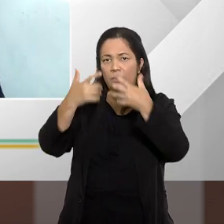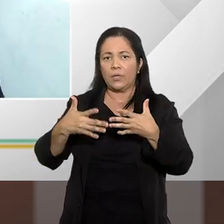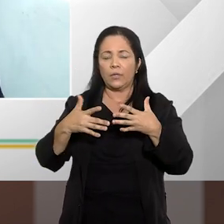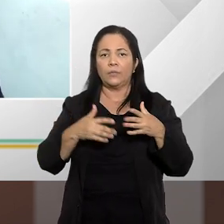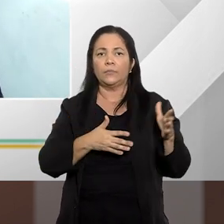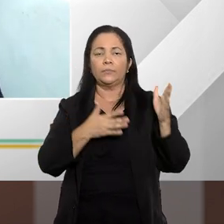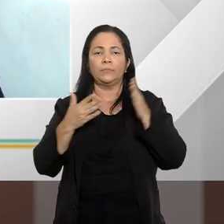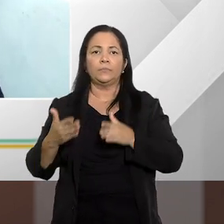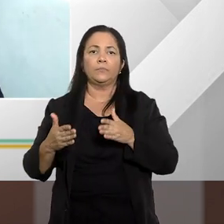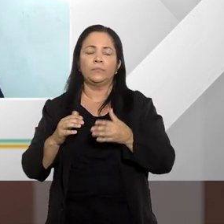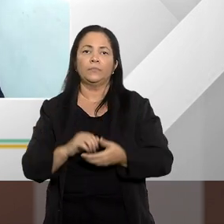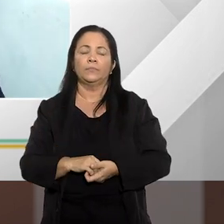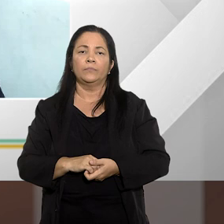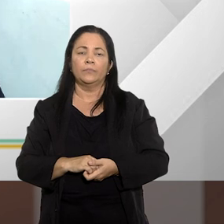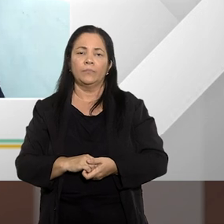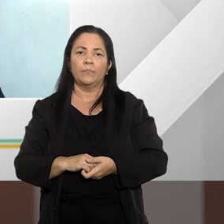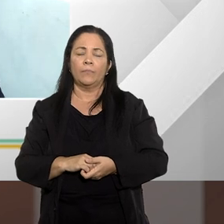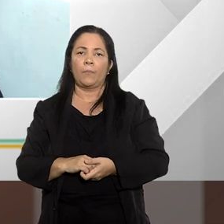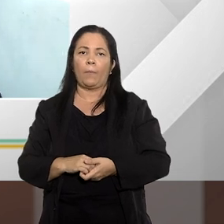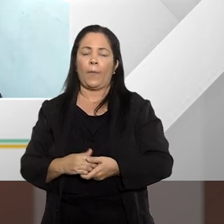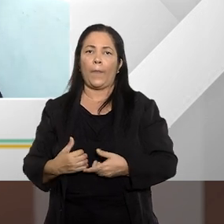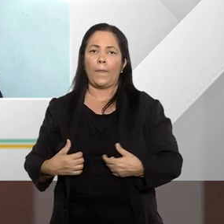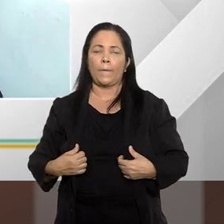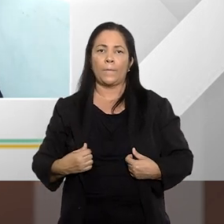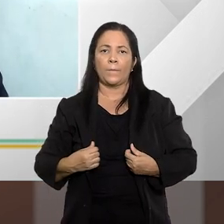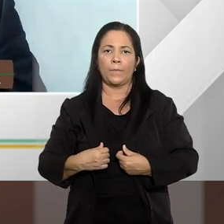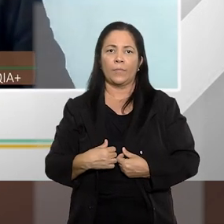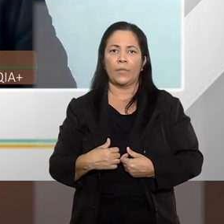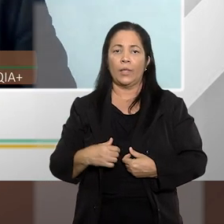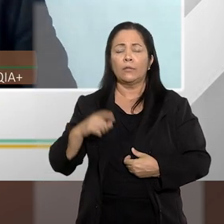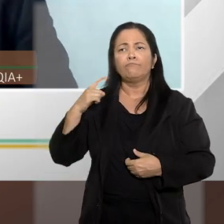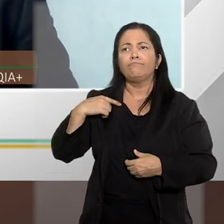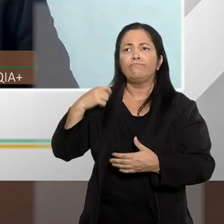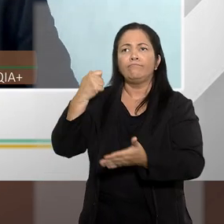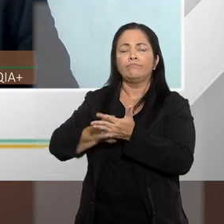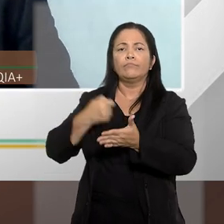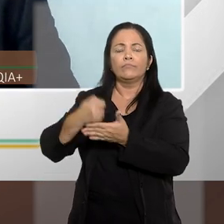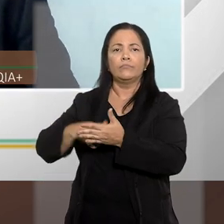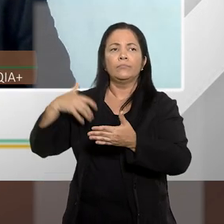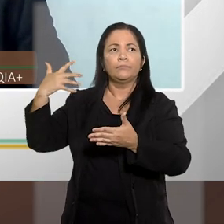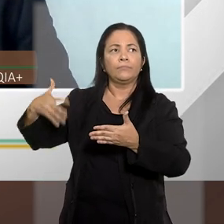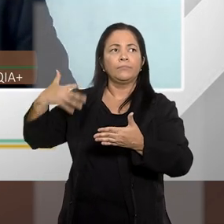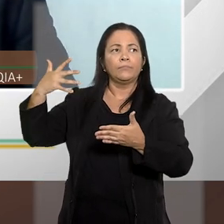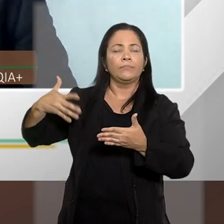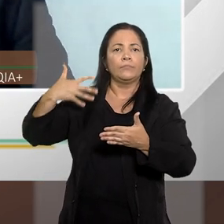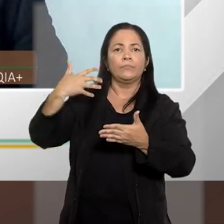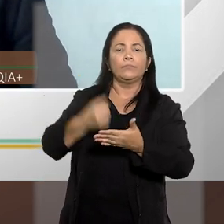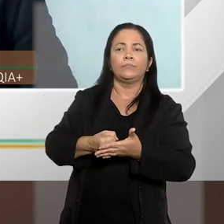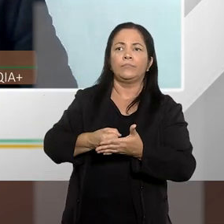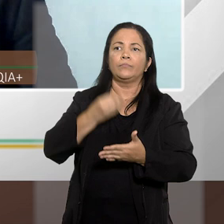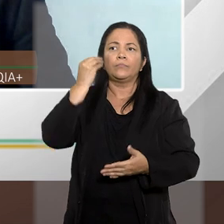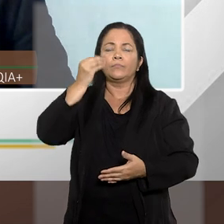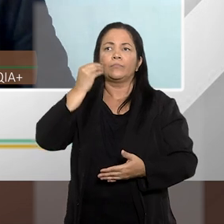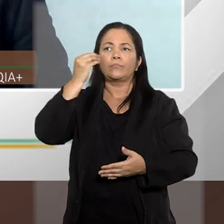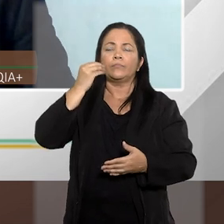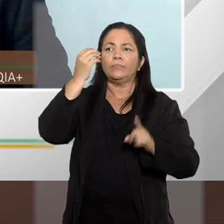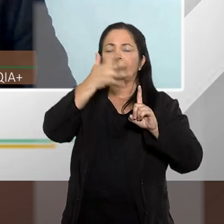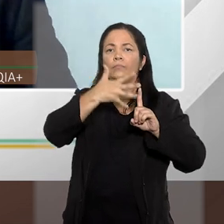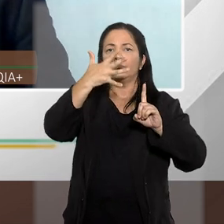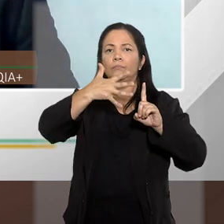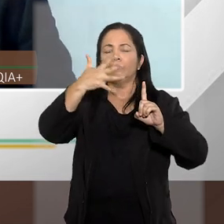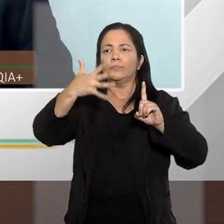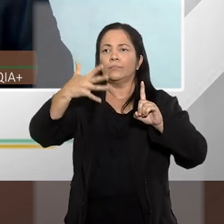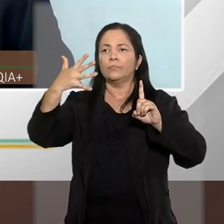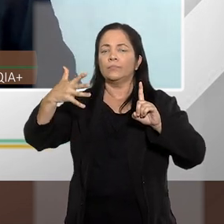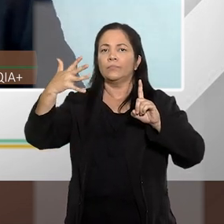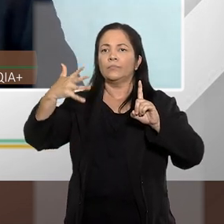Fortalecem bastante, porque ao longo da história, né, as vivências LGBTQIA+, tiveram uma tendência a